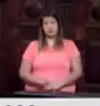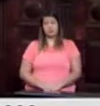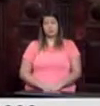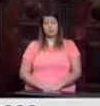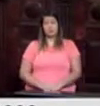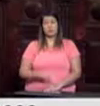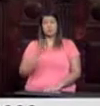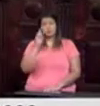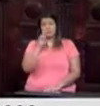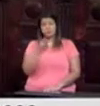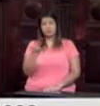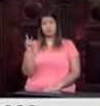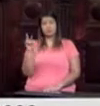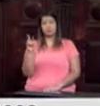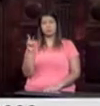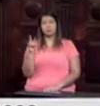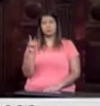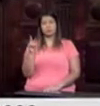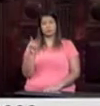que veja